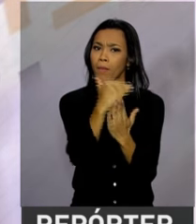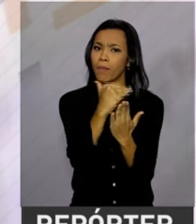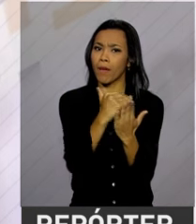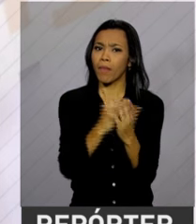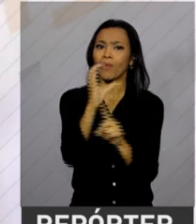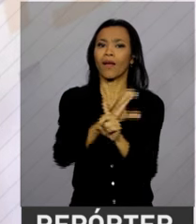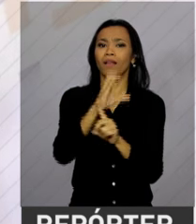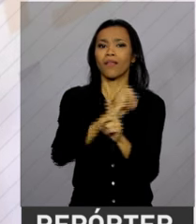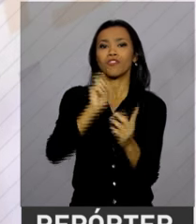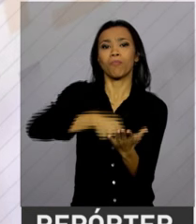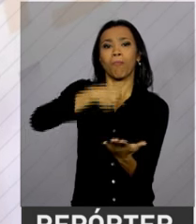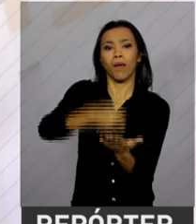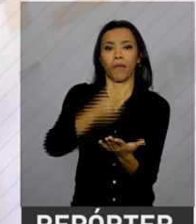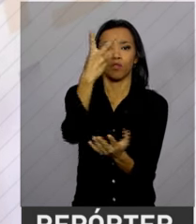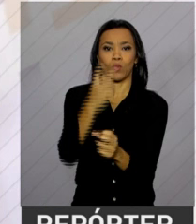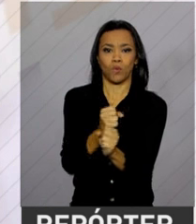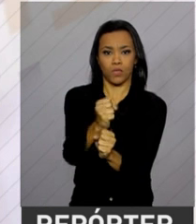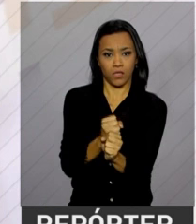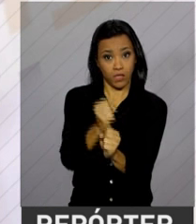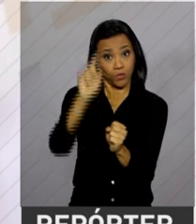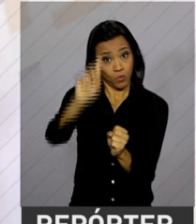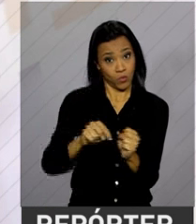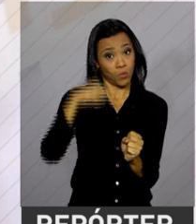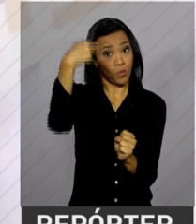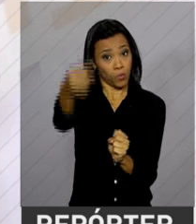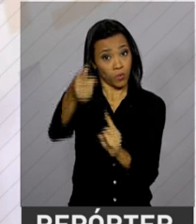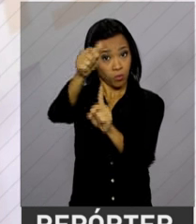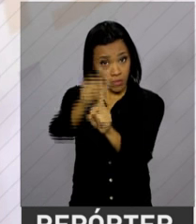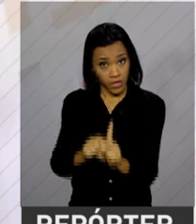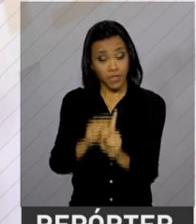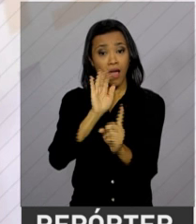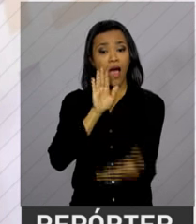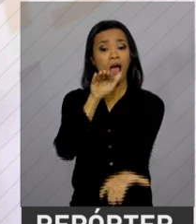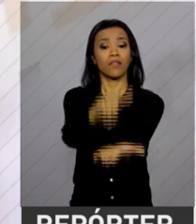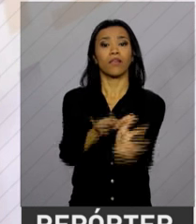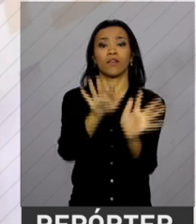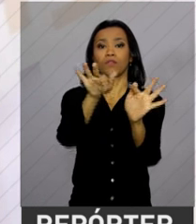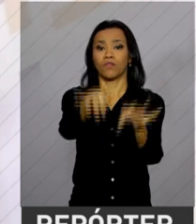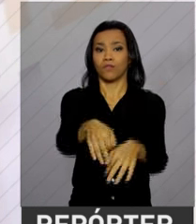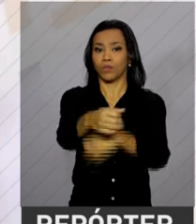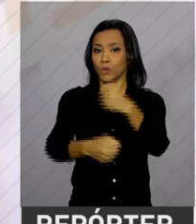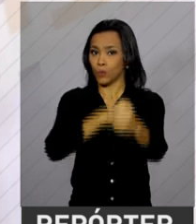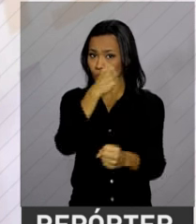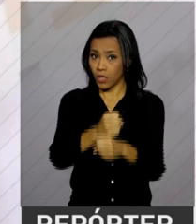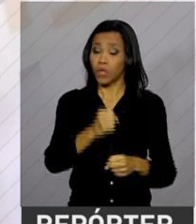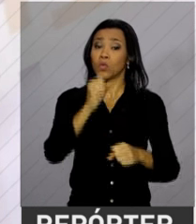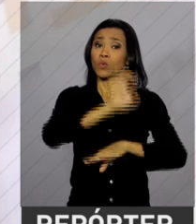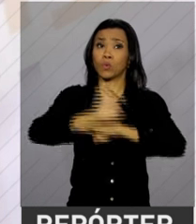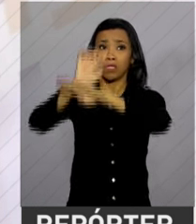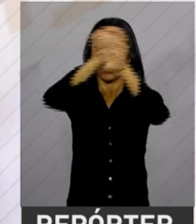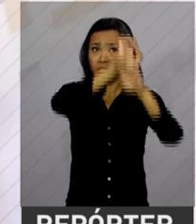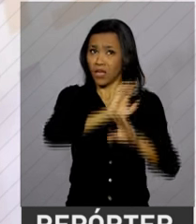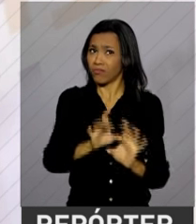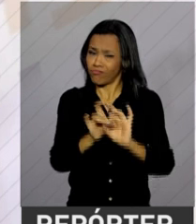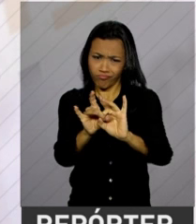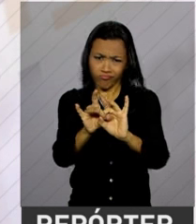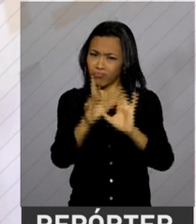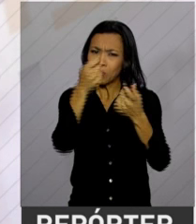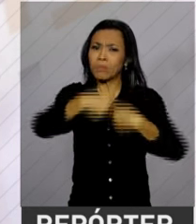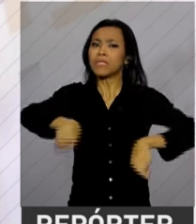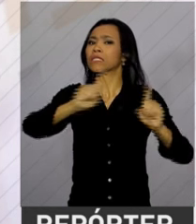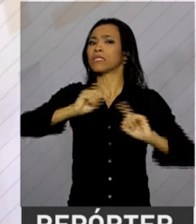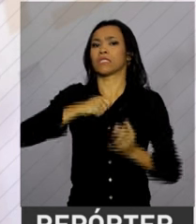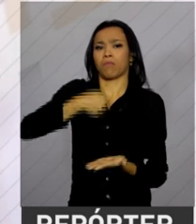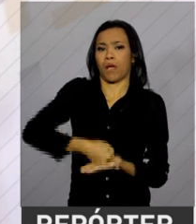pagamento para 2 anos a partir do mês que vem. Até o fim do ano, os estados estão liberados de qualquer pagamento. Já